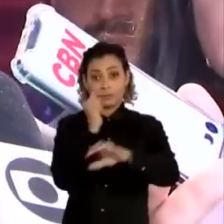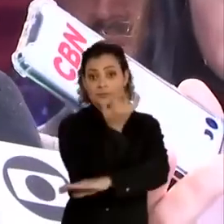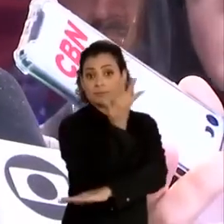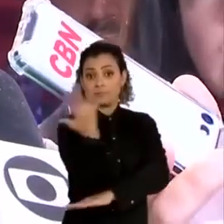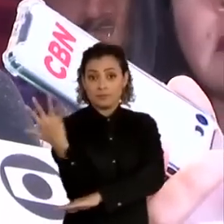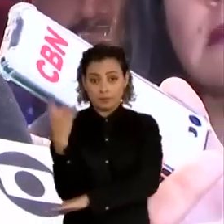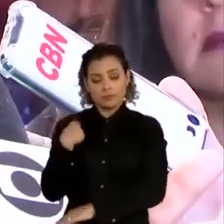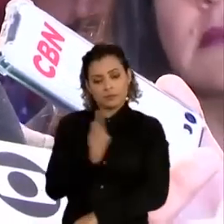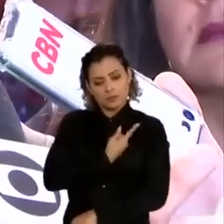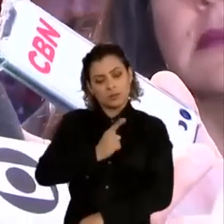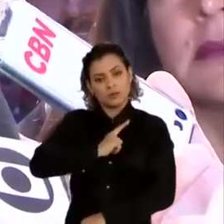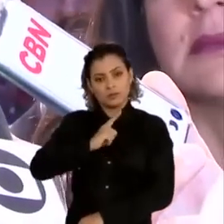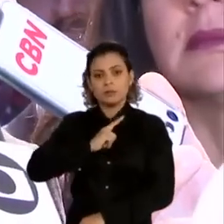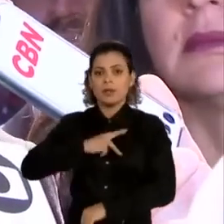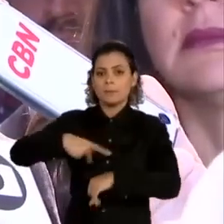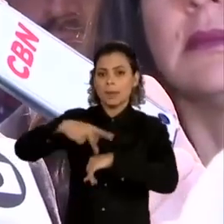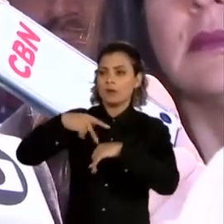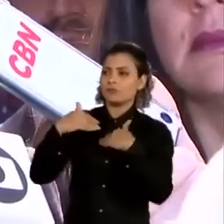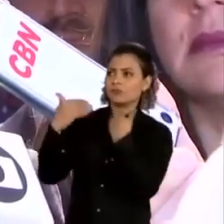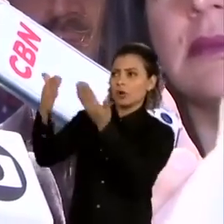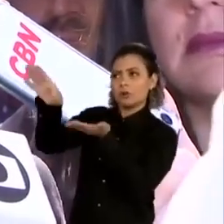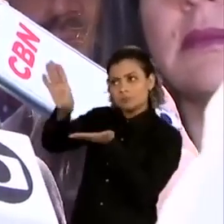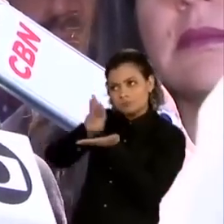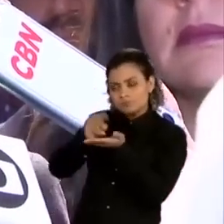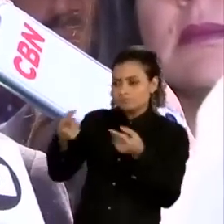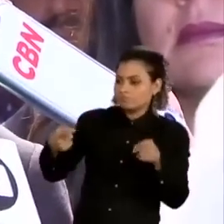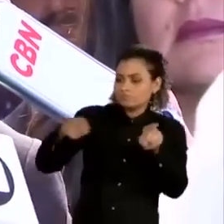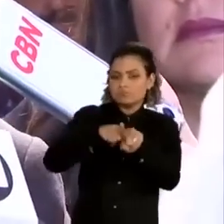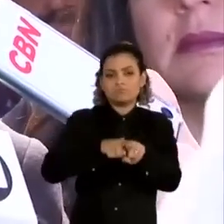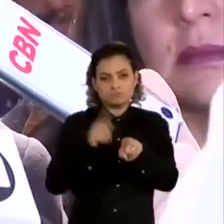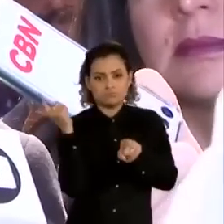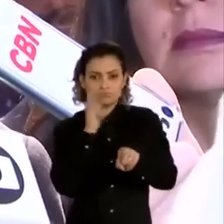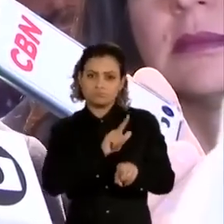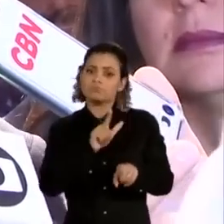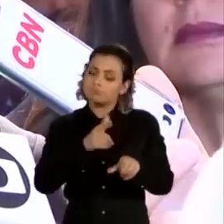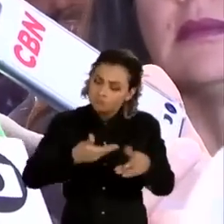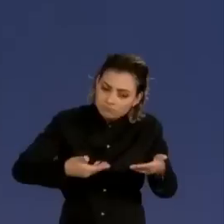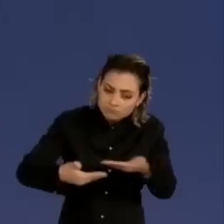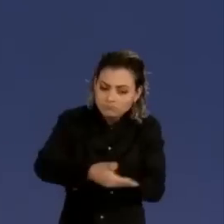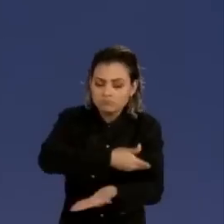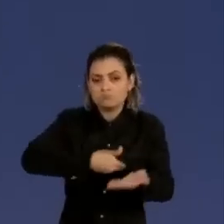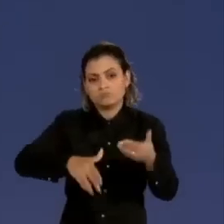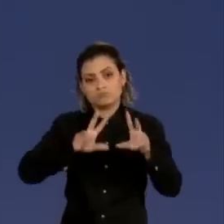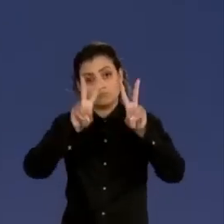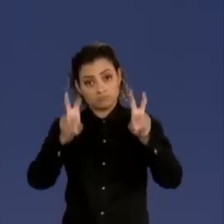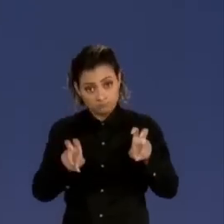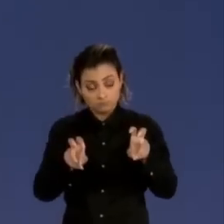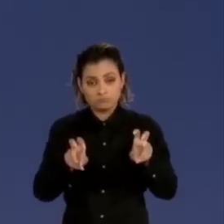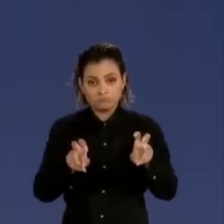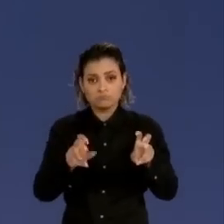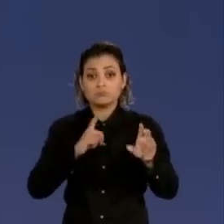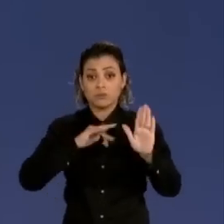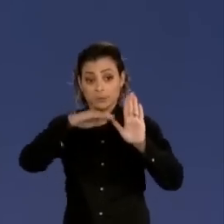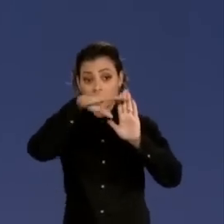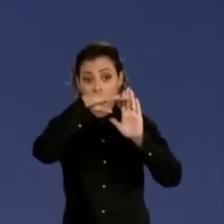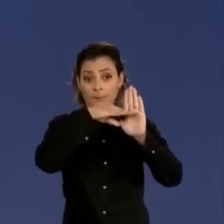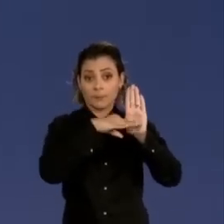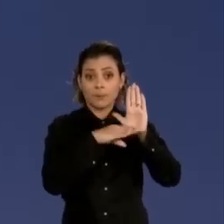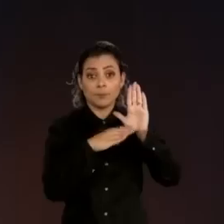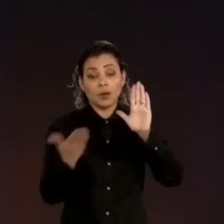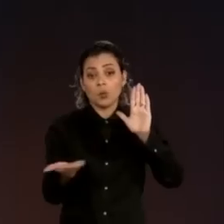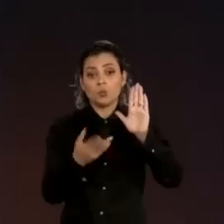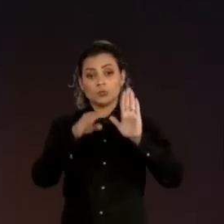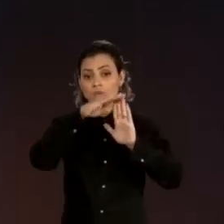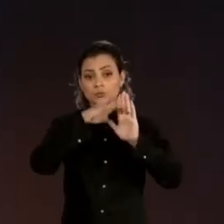tem recursos de vários organismos disponibilizados para poder atuar nesse tema. Os tópicos discutidos na